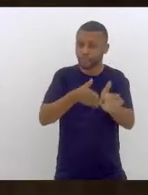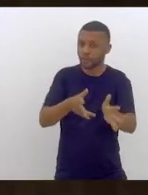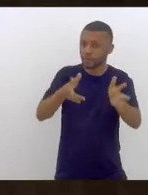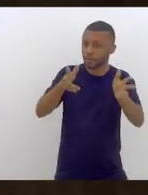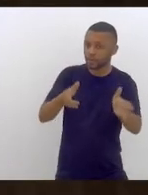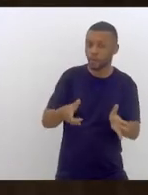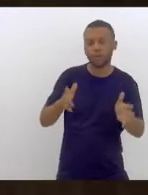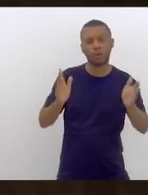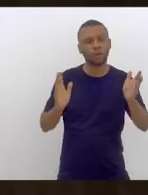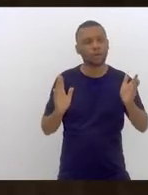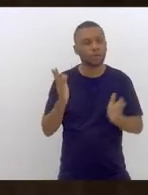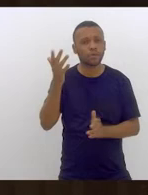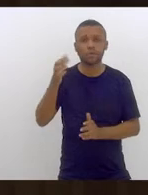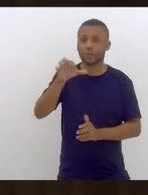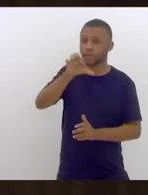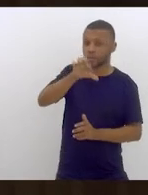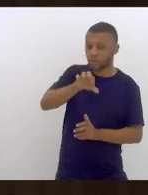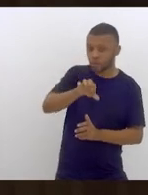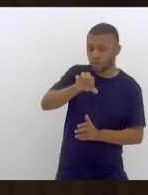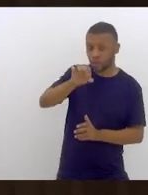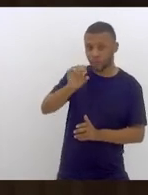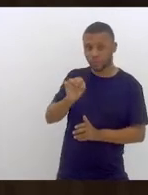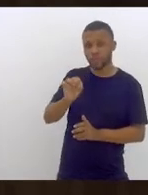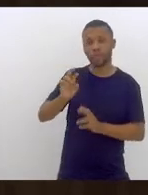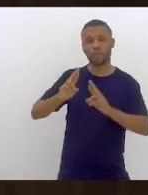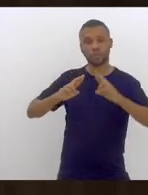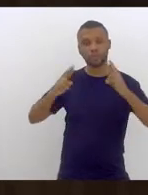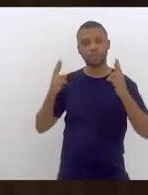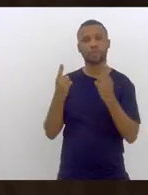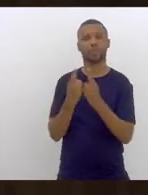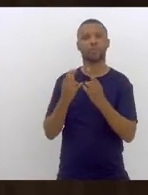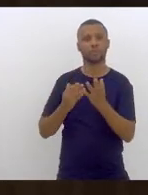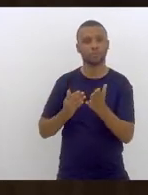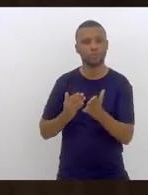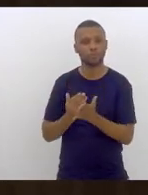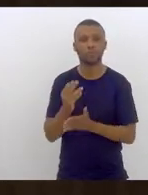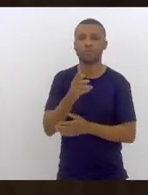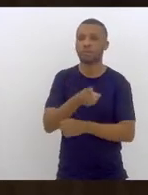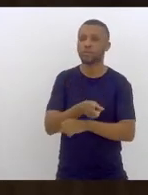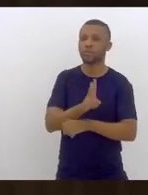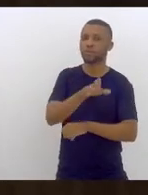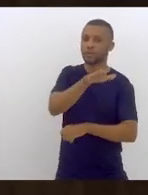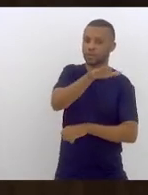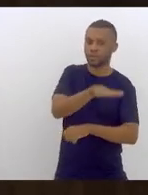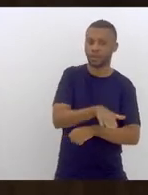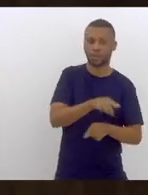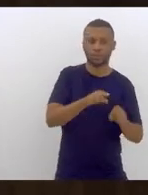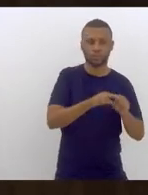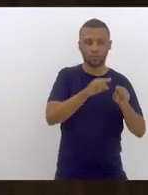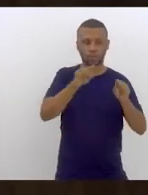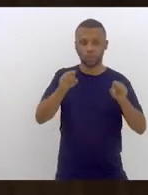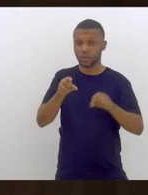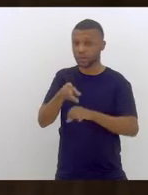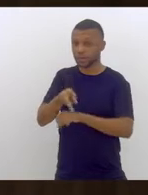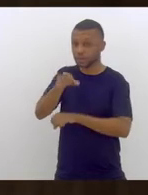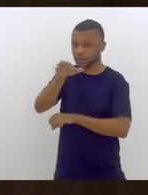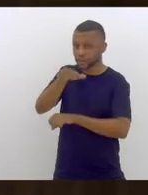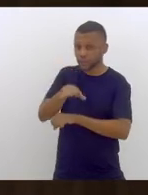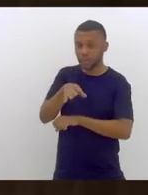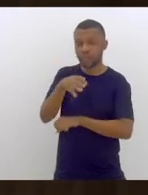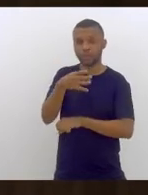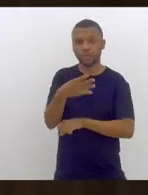nonagésima seção ordinária que iniciada às 14 horas encerrou seus 15 horas e